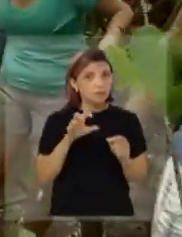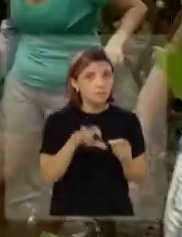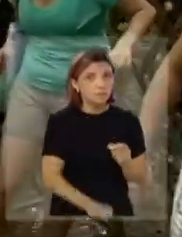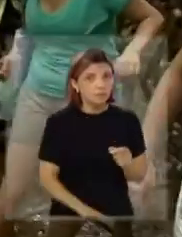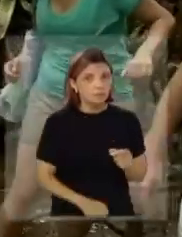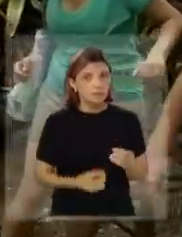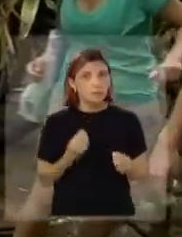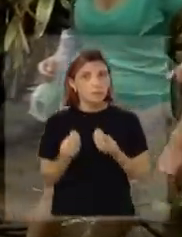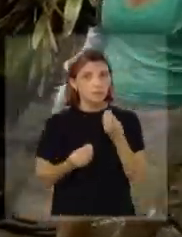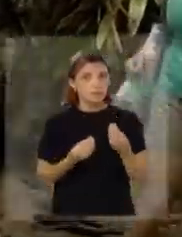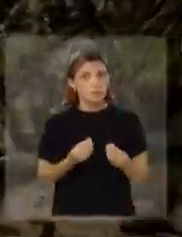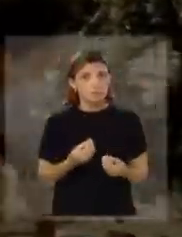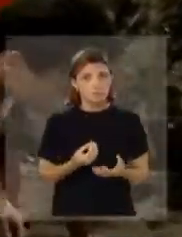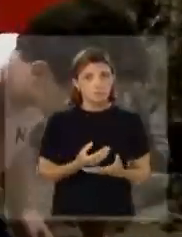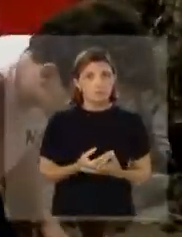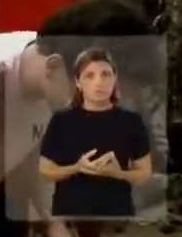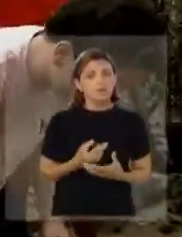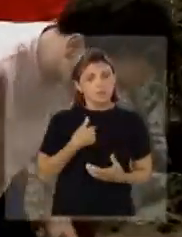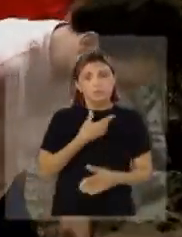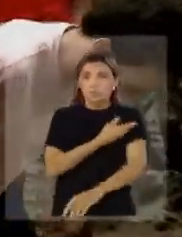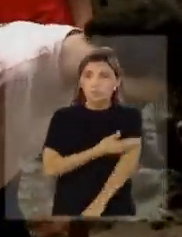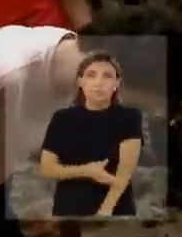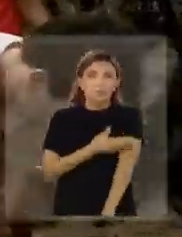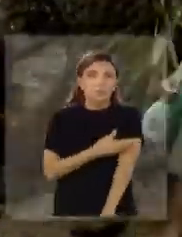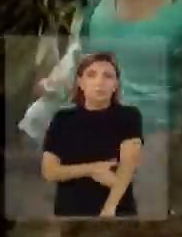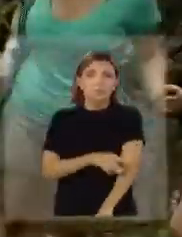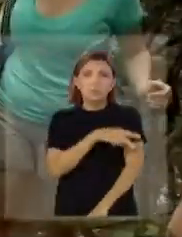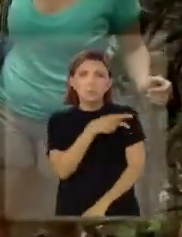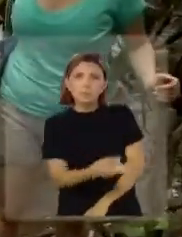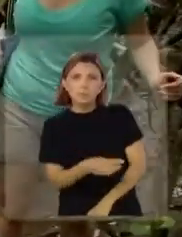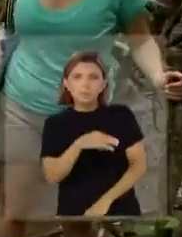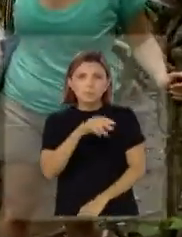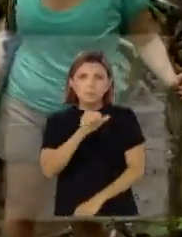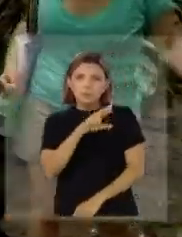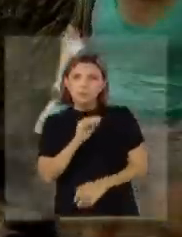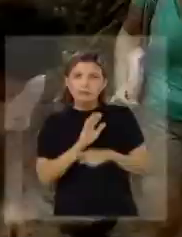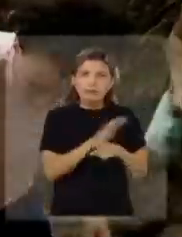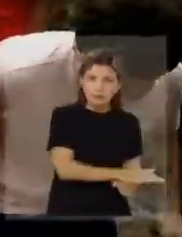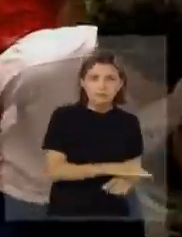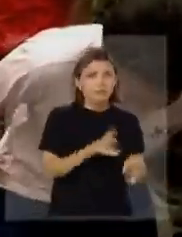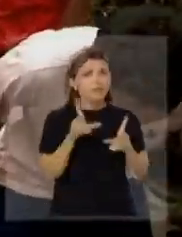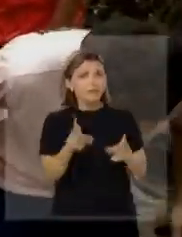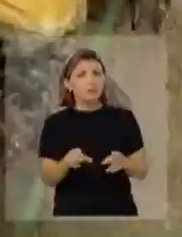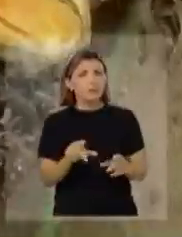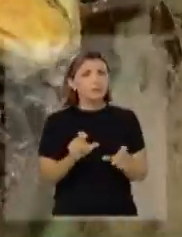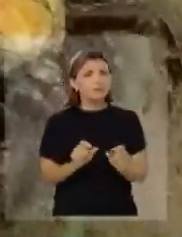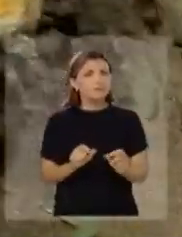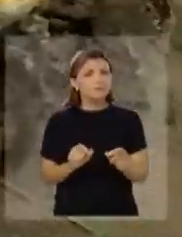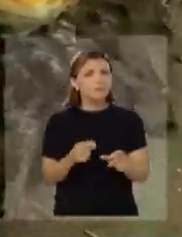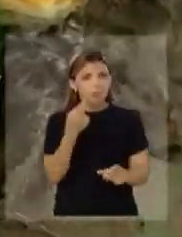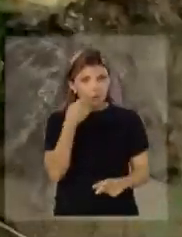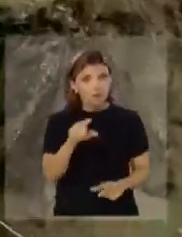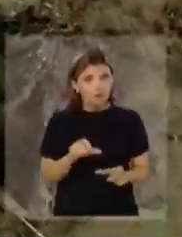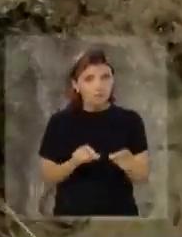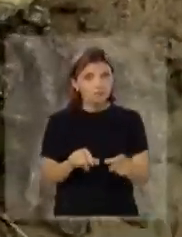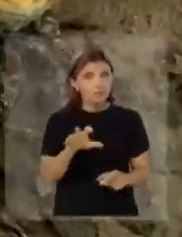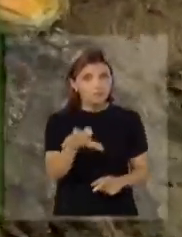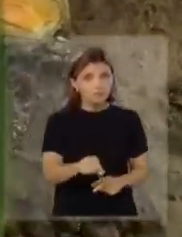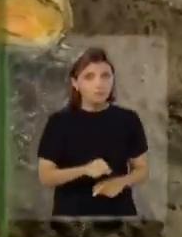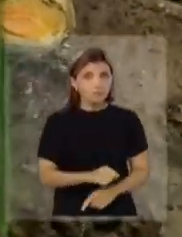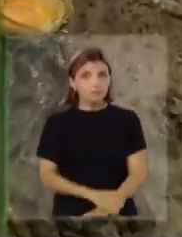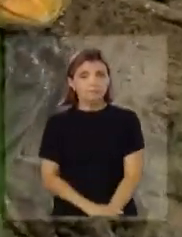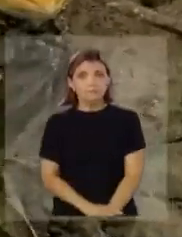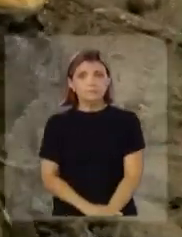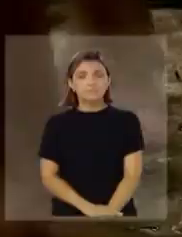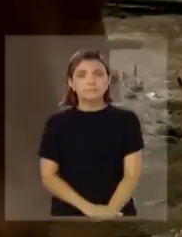mais fácil do que salvar a Marta? Bem, não mais acostumado com caranguejo. Mas não achei ruim salvar a Marta. Vejam ali um caranguejo. Vamos naquela opa, direção.